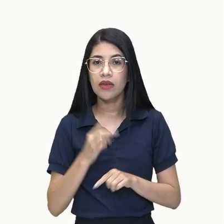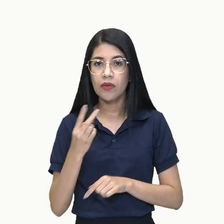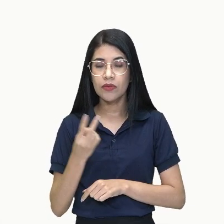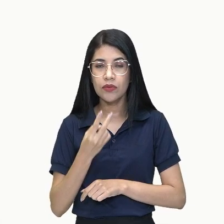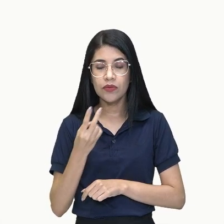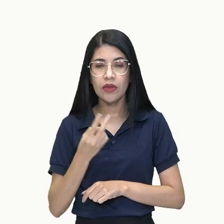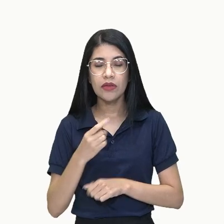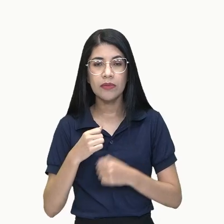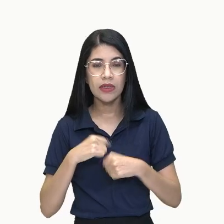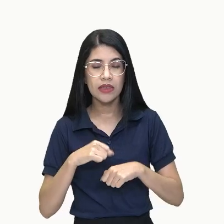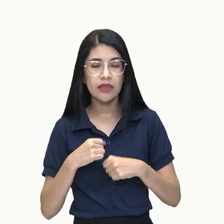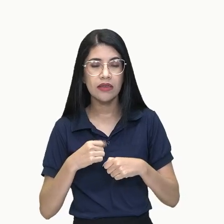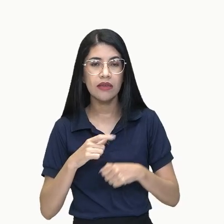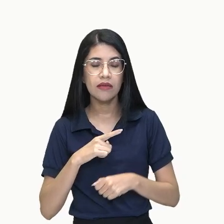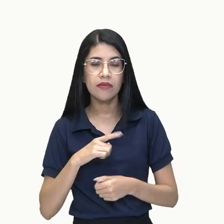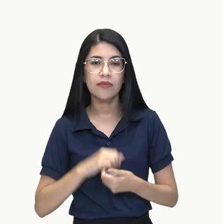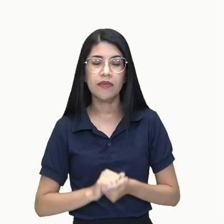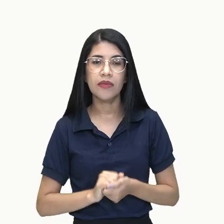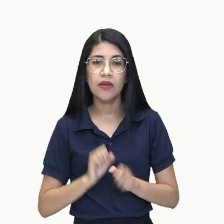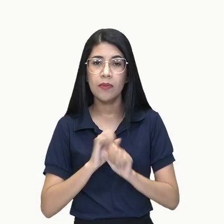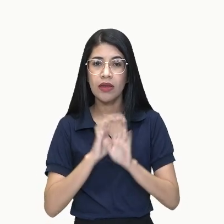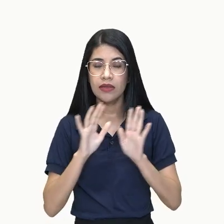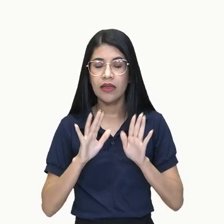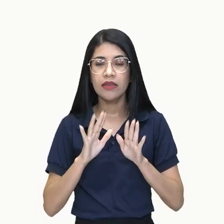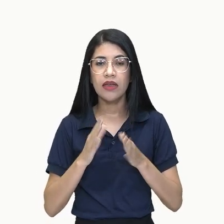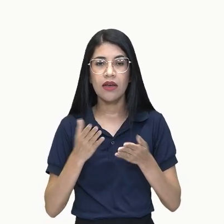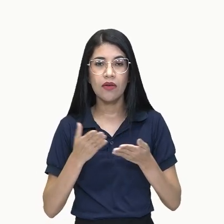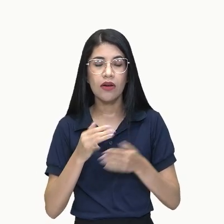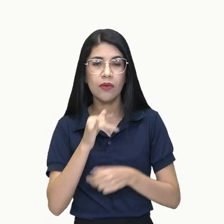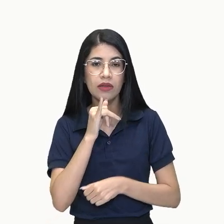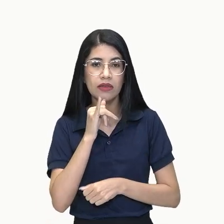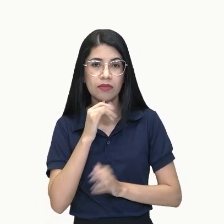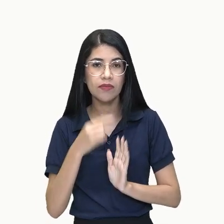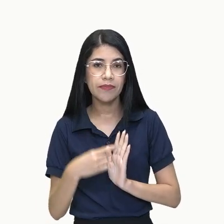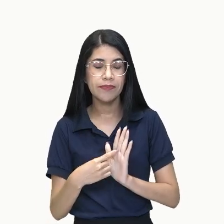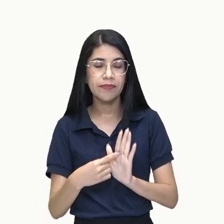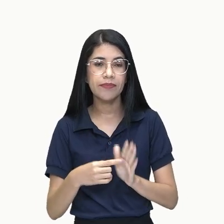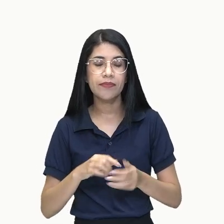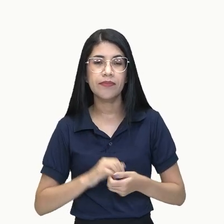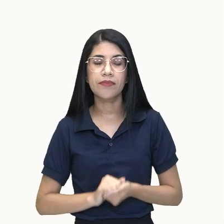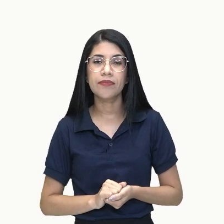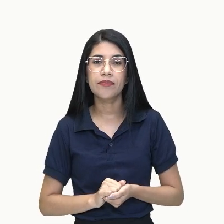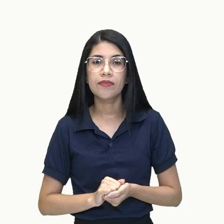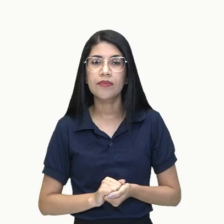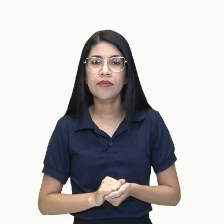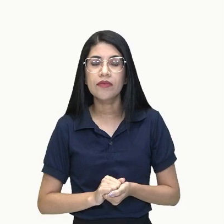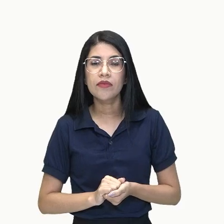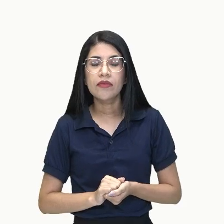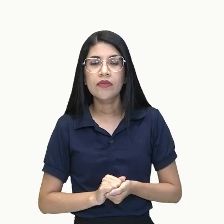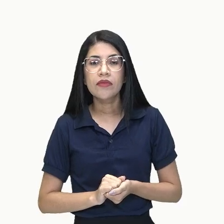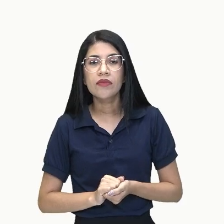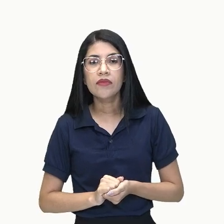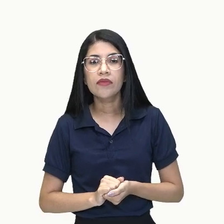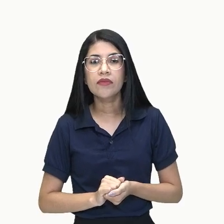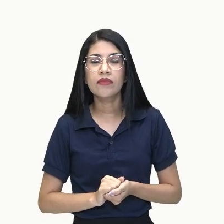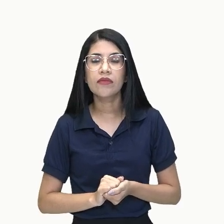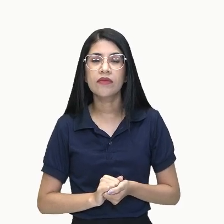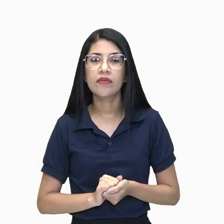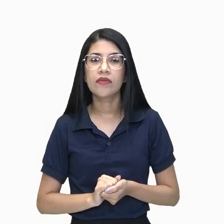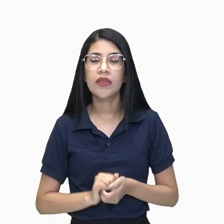que fique mais claro, vamos usar o exemplo. Qual é o exemplo, professor Antônio Paulo? Na tela aí, ó. A